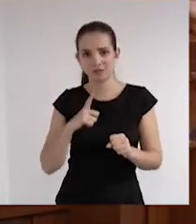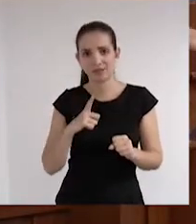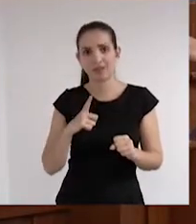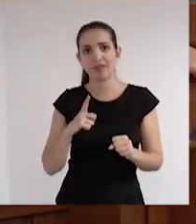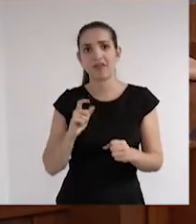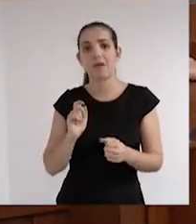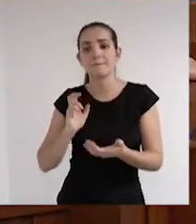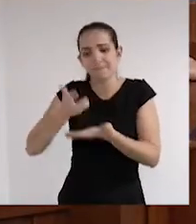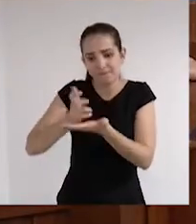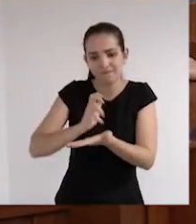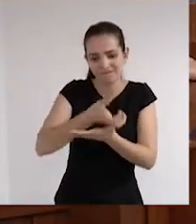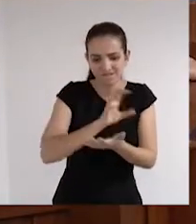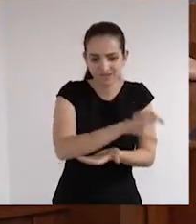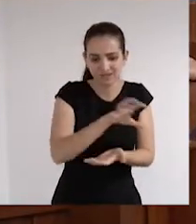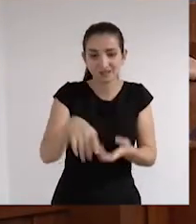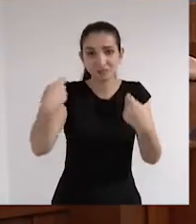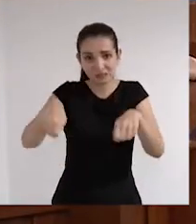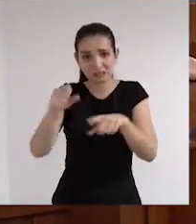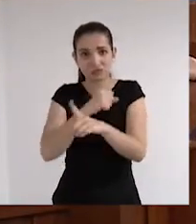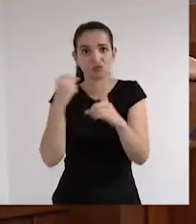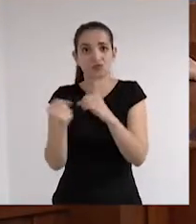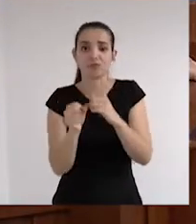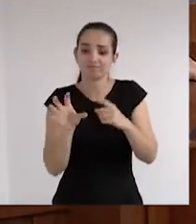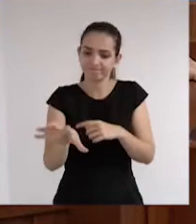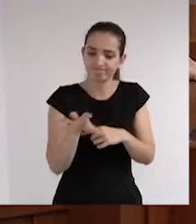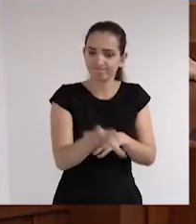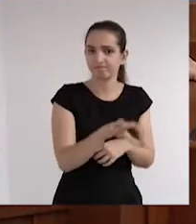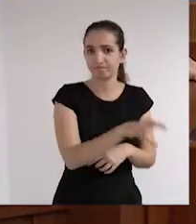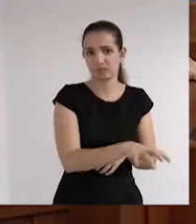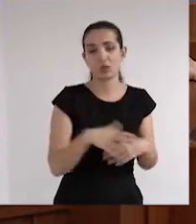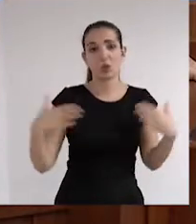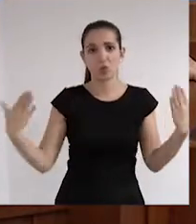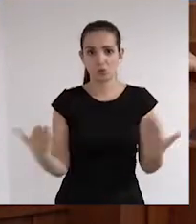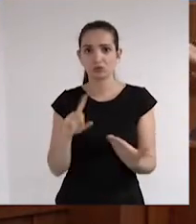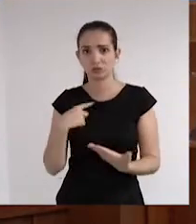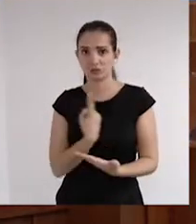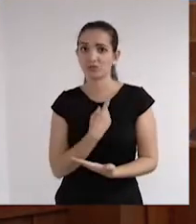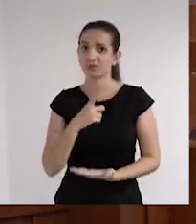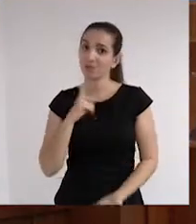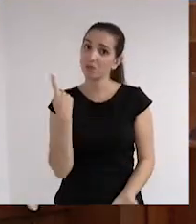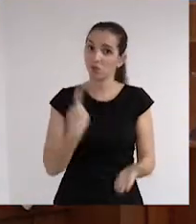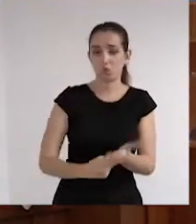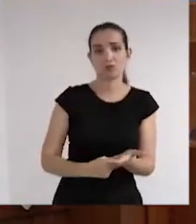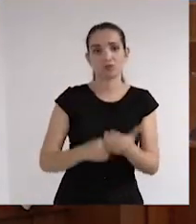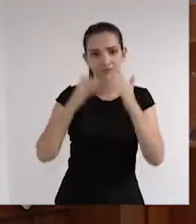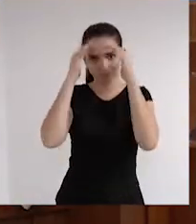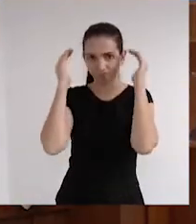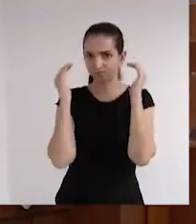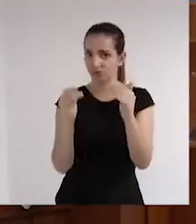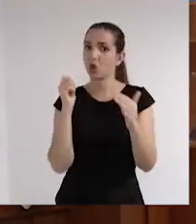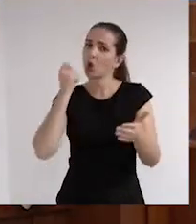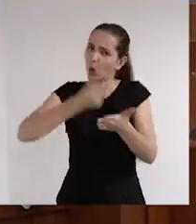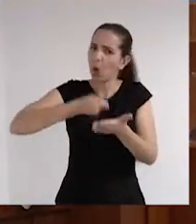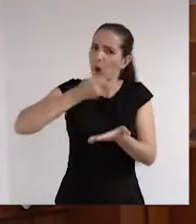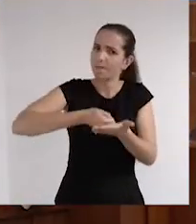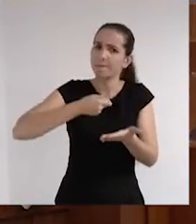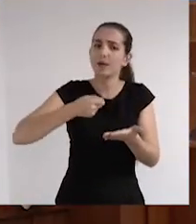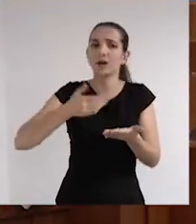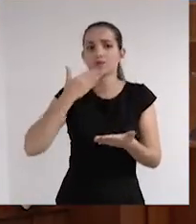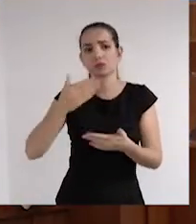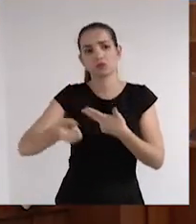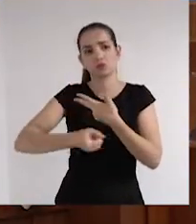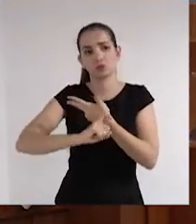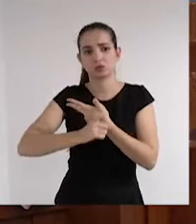pela sociedade. Então, nós temos hoje a obrigação de cobrar do Executivo